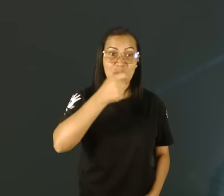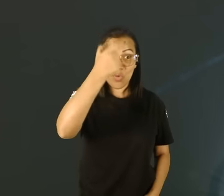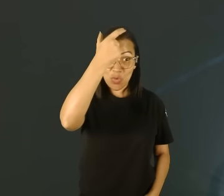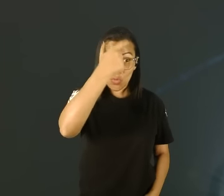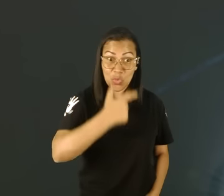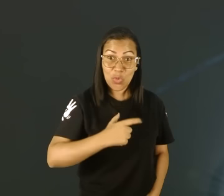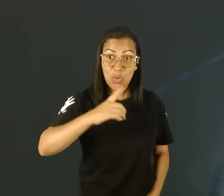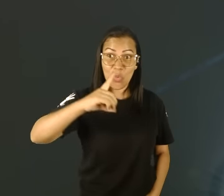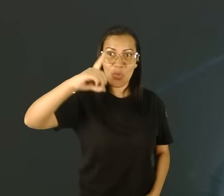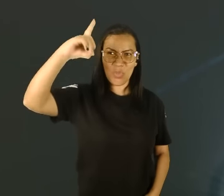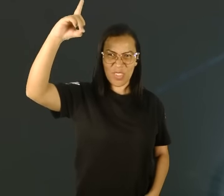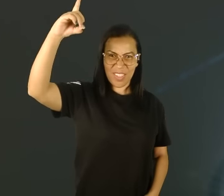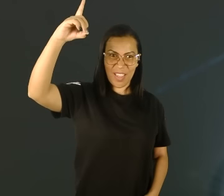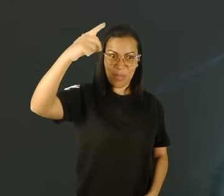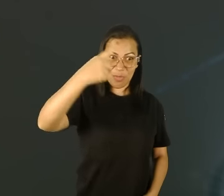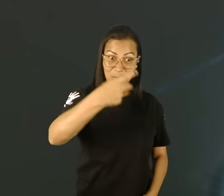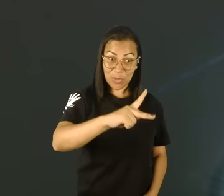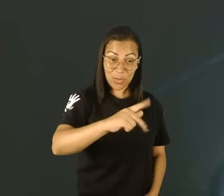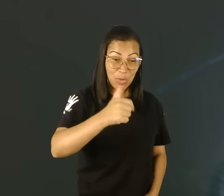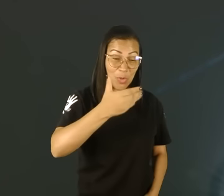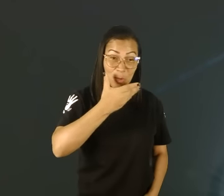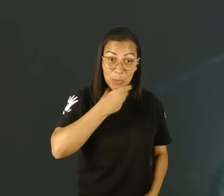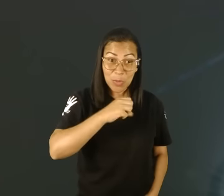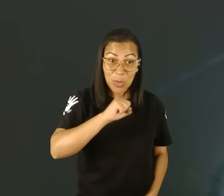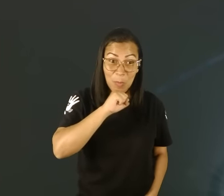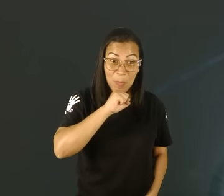Não deixa o complexo de inferioridade te destruir.